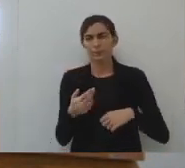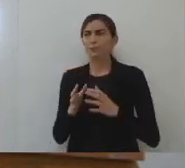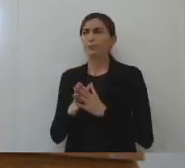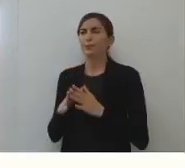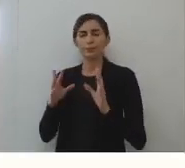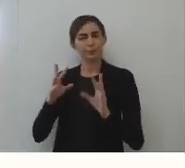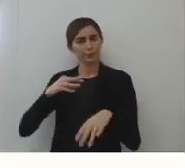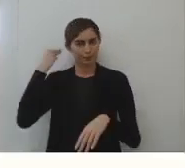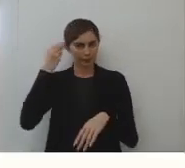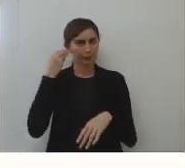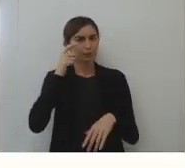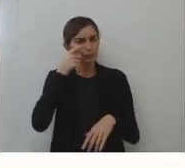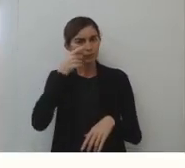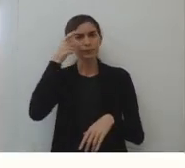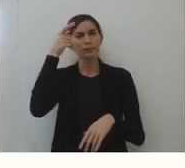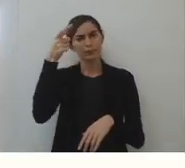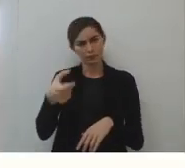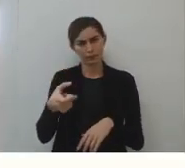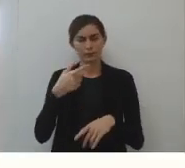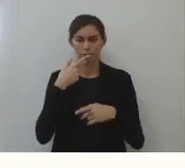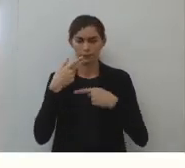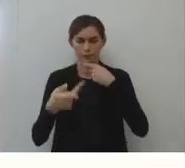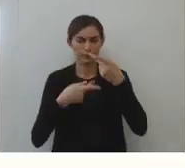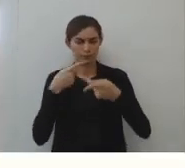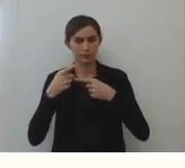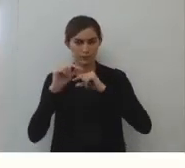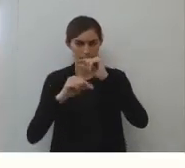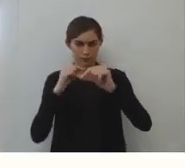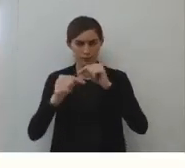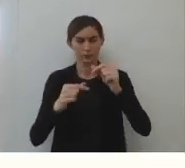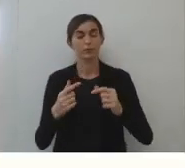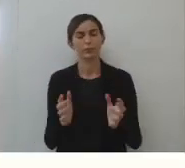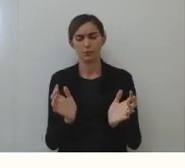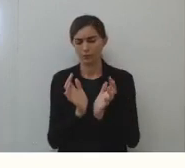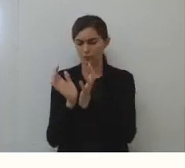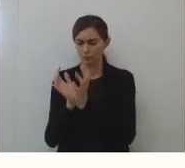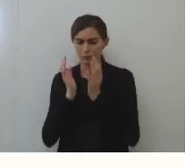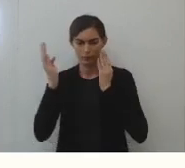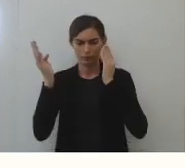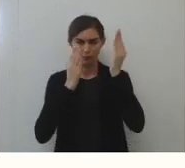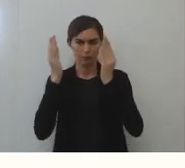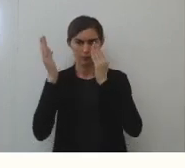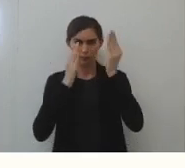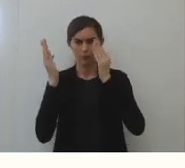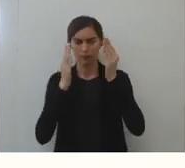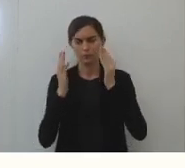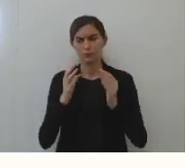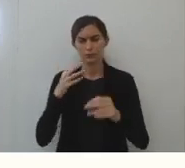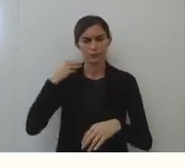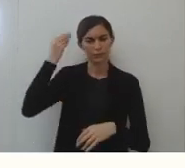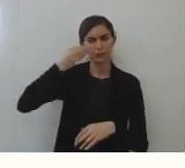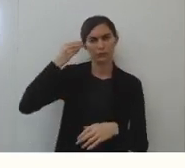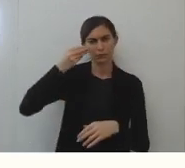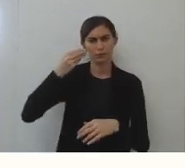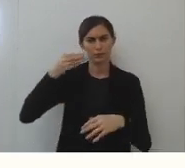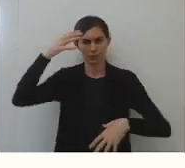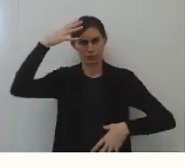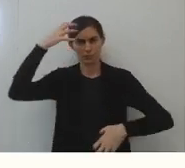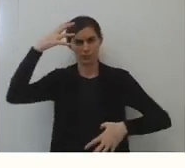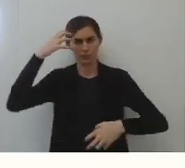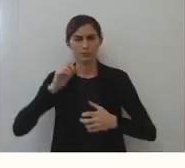É uma experiência bem interessante que a gente vai falar um pouco sobre ela agora. Um grupo de psicólogos se dispôs a fazer uma experiência com